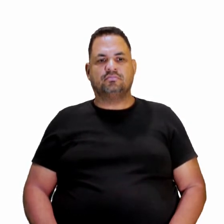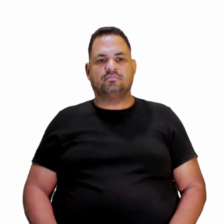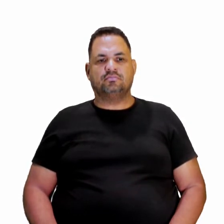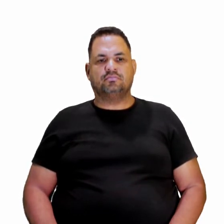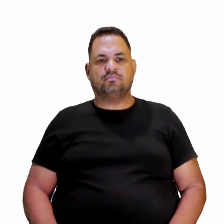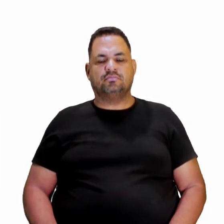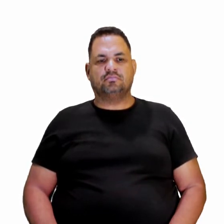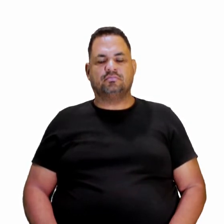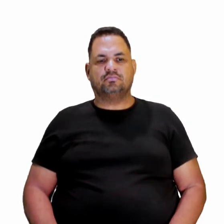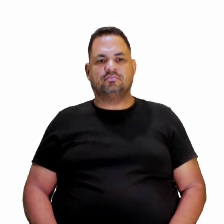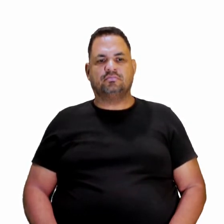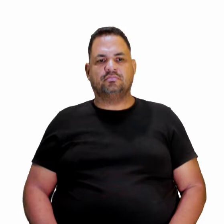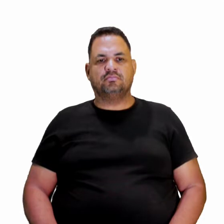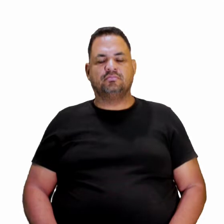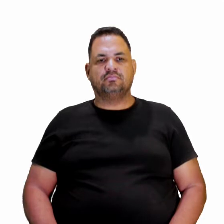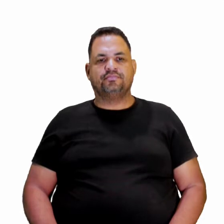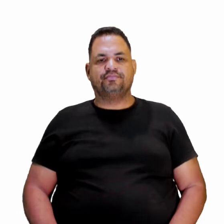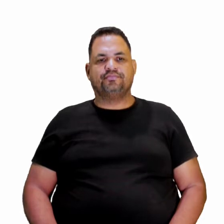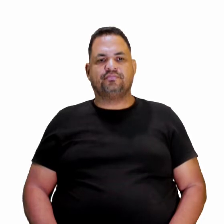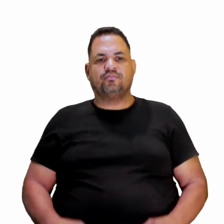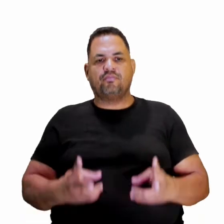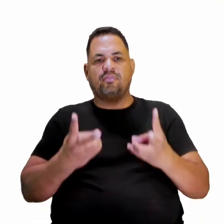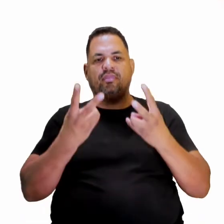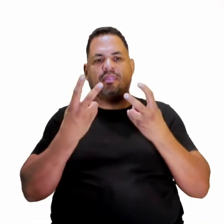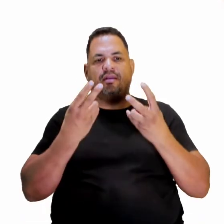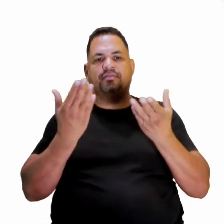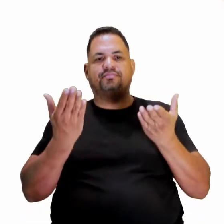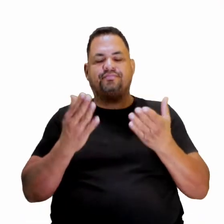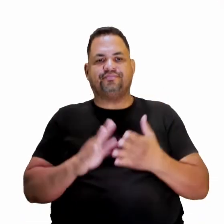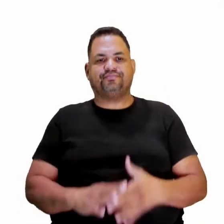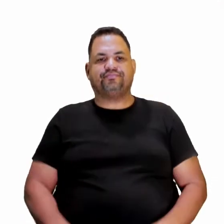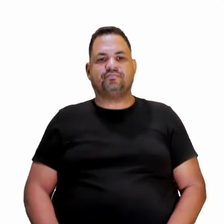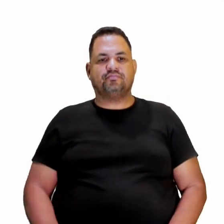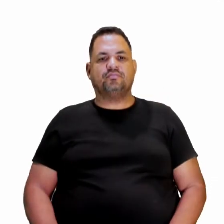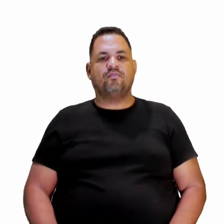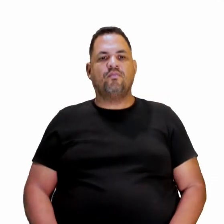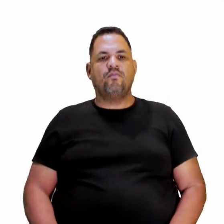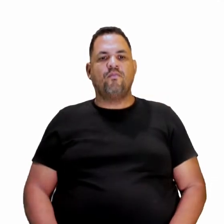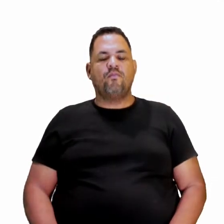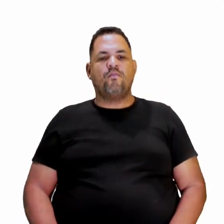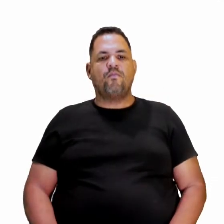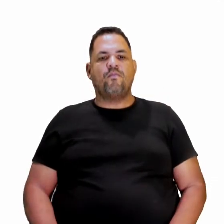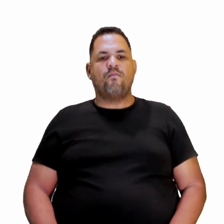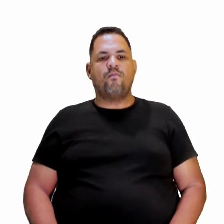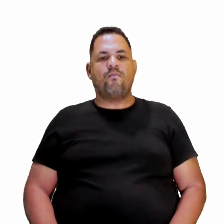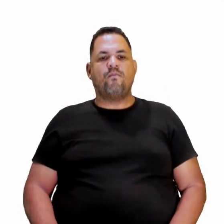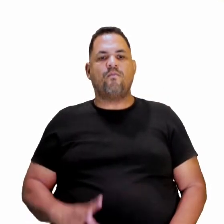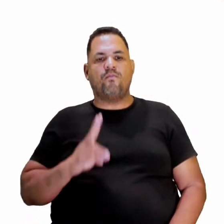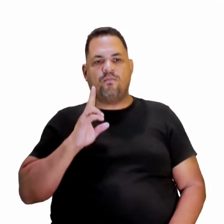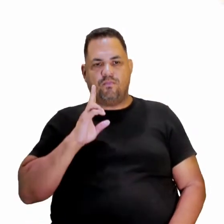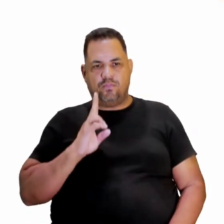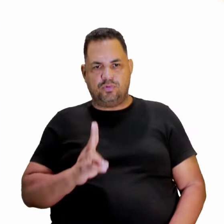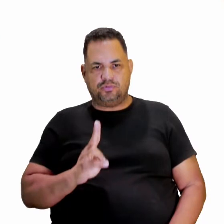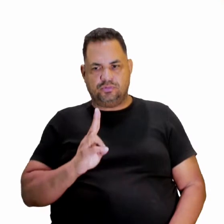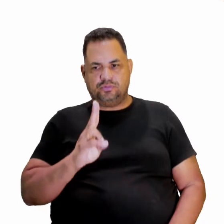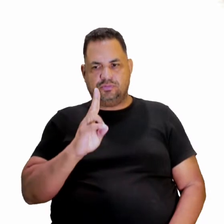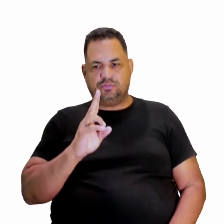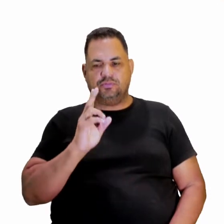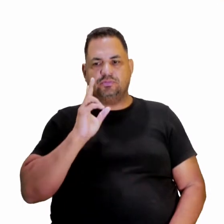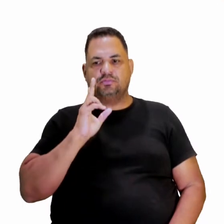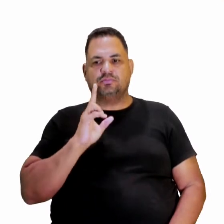To stay. Ficar. Percebeu que ele veio para cá da mesma forma e permaneceu da mesma